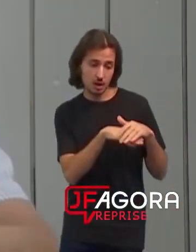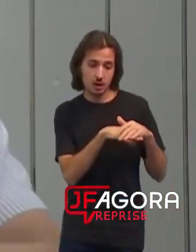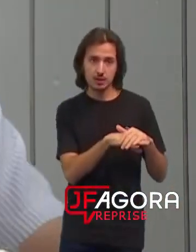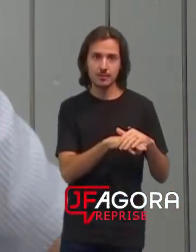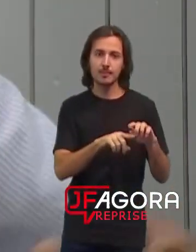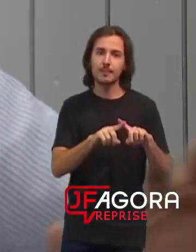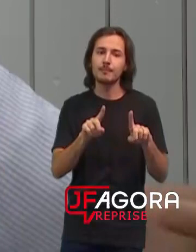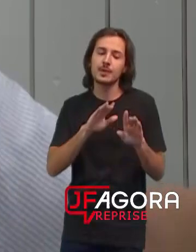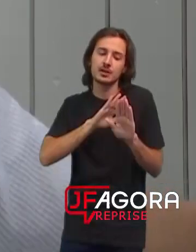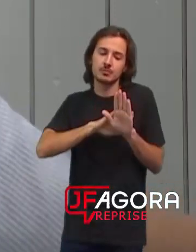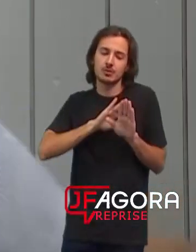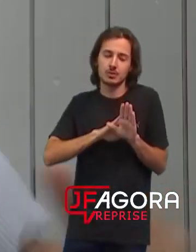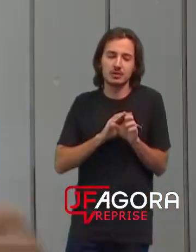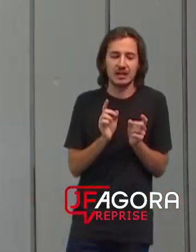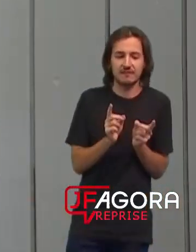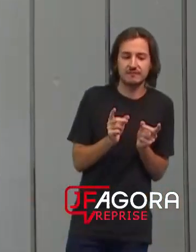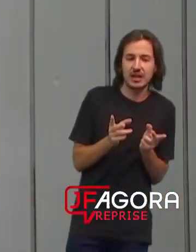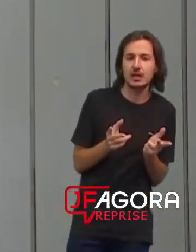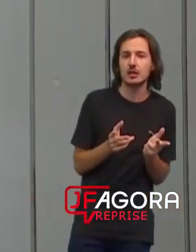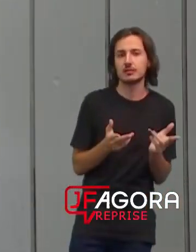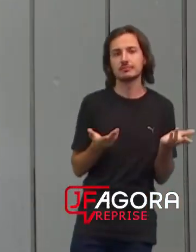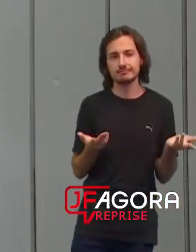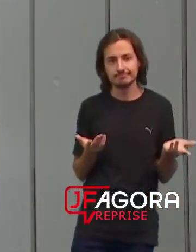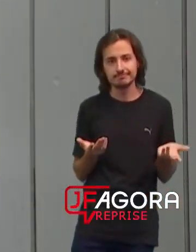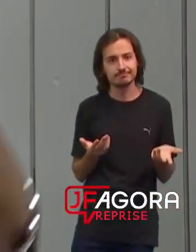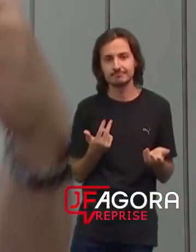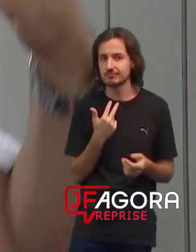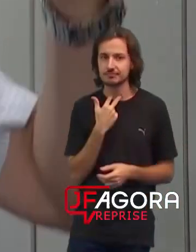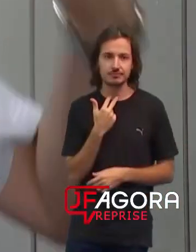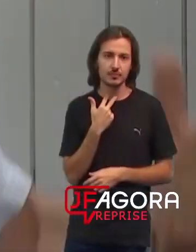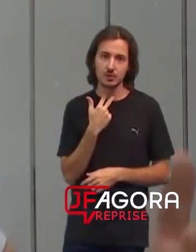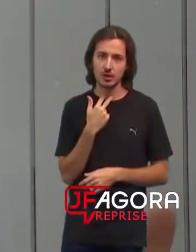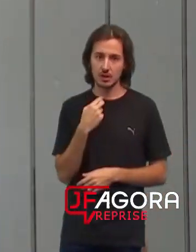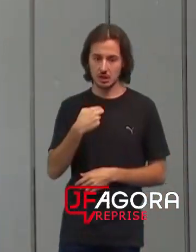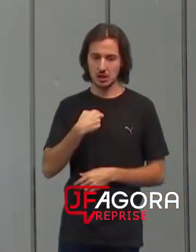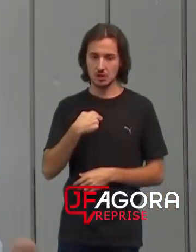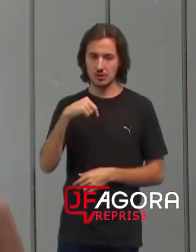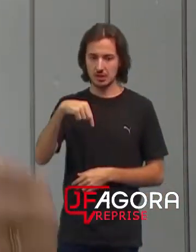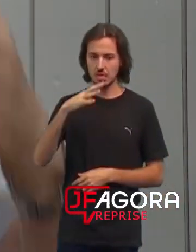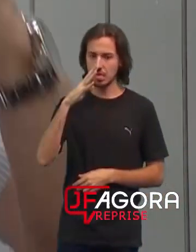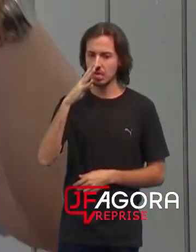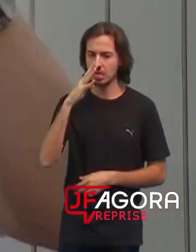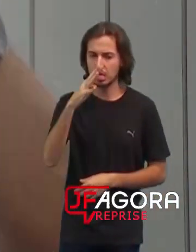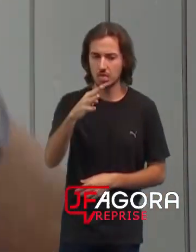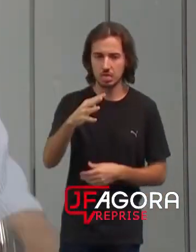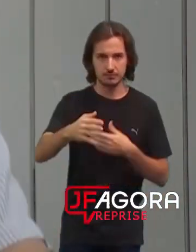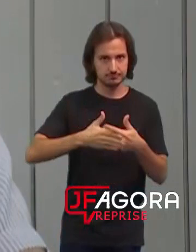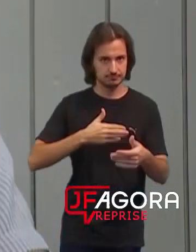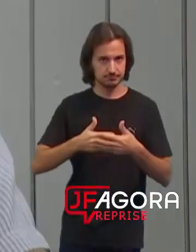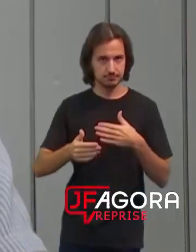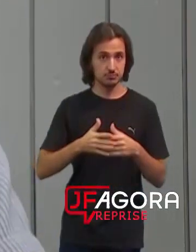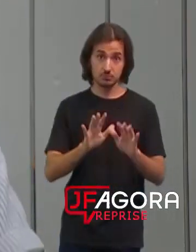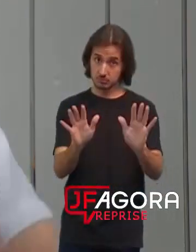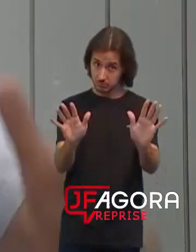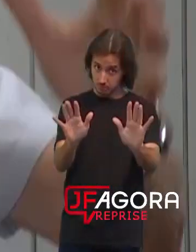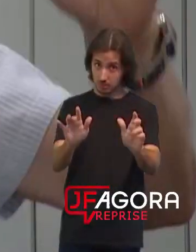até vendê-las de forma ilícita. Não podemos aqui fazer acusações levianas, porque nós temos que ser sérios. Mas quero